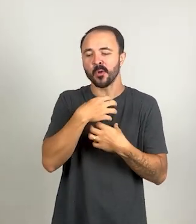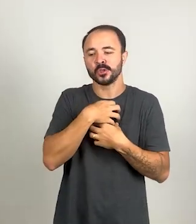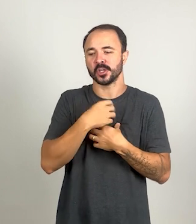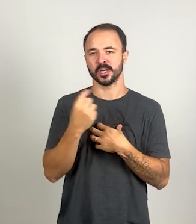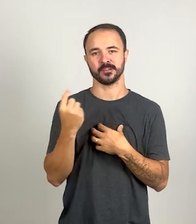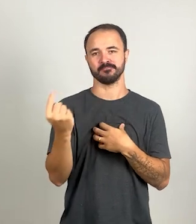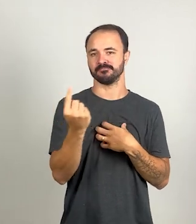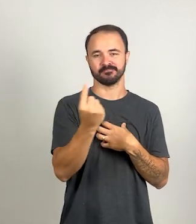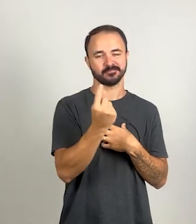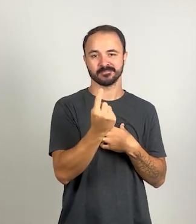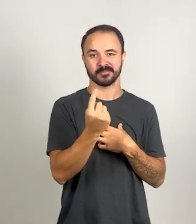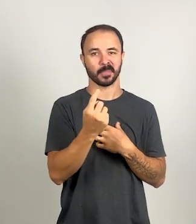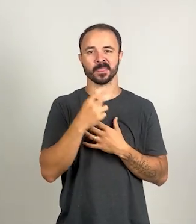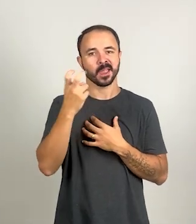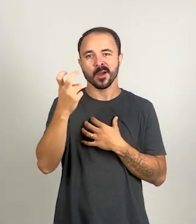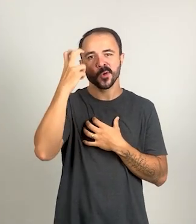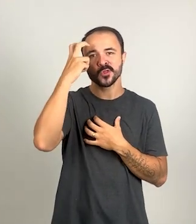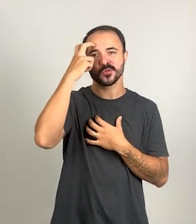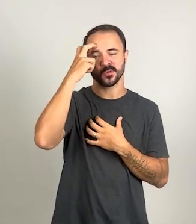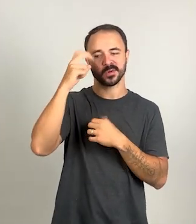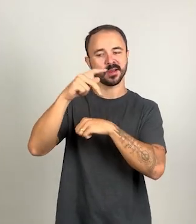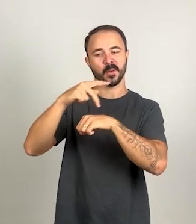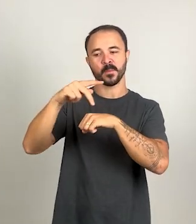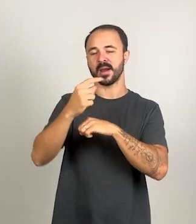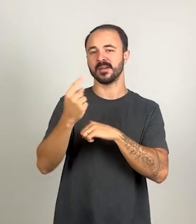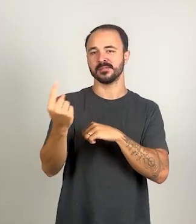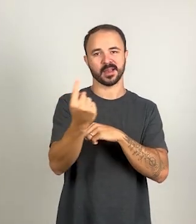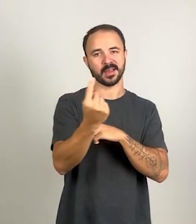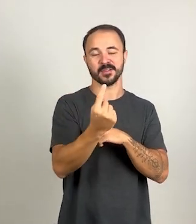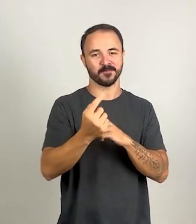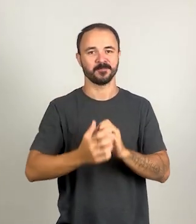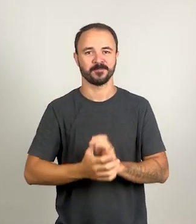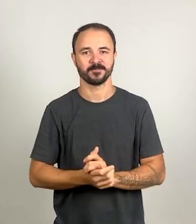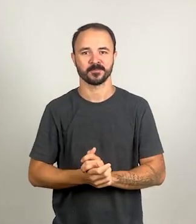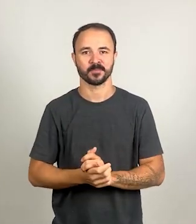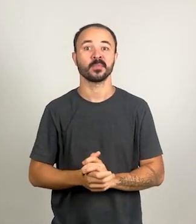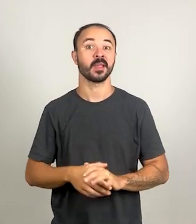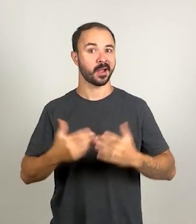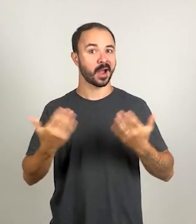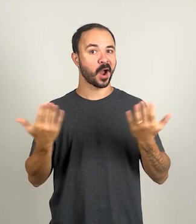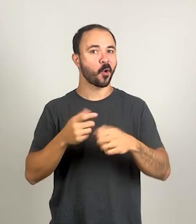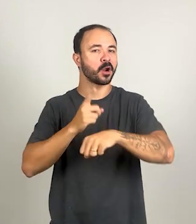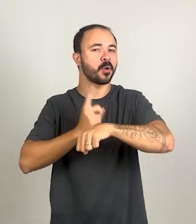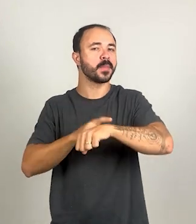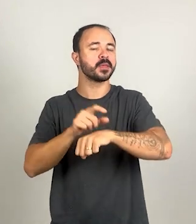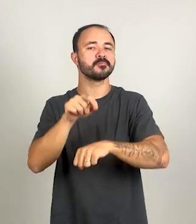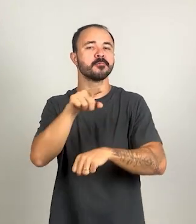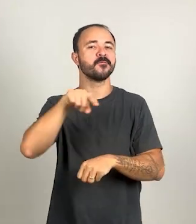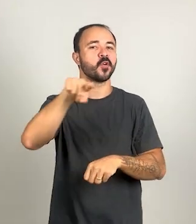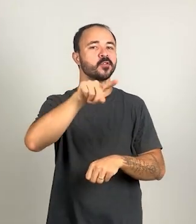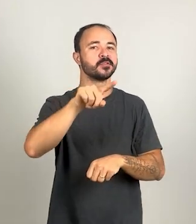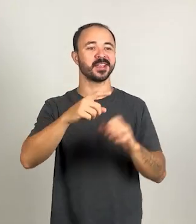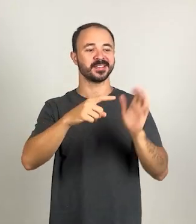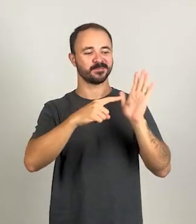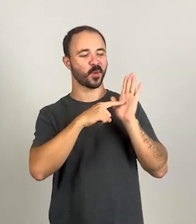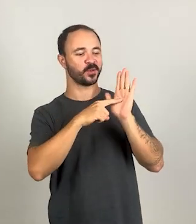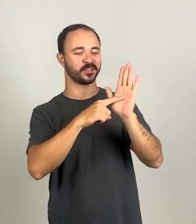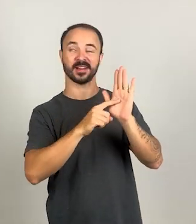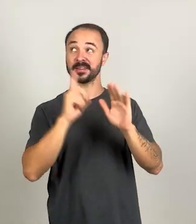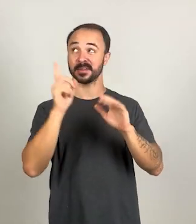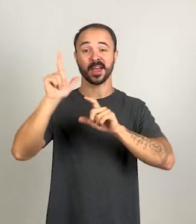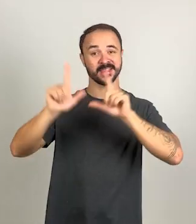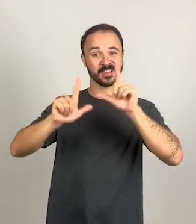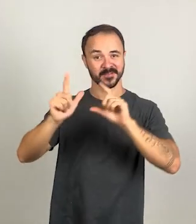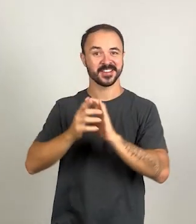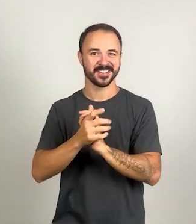Cultural de qualquer país chegou a hora de você aparecer aqui na nossa telinha Que tal gravar um vídeo